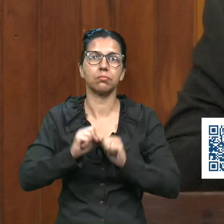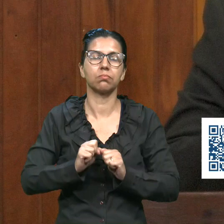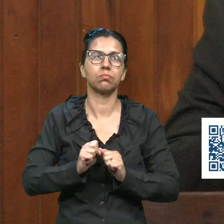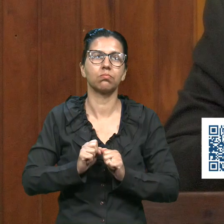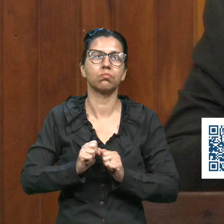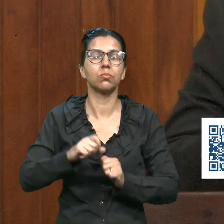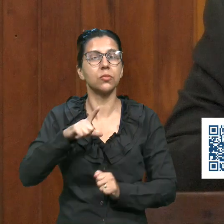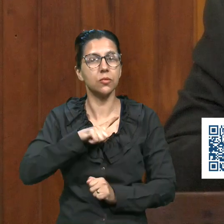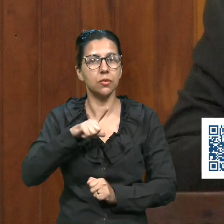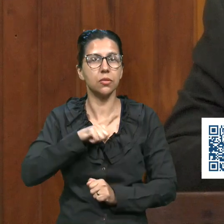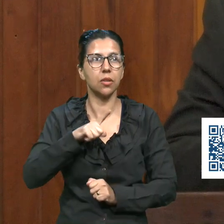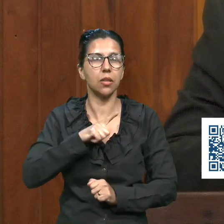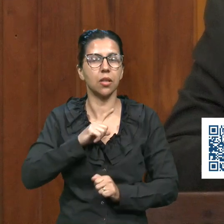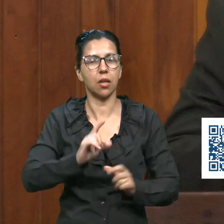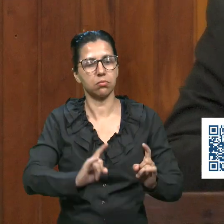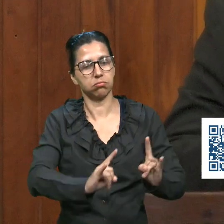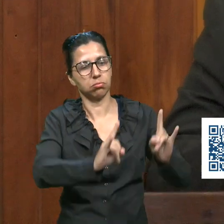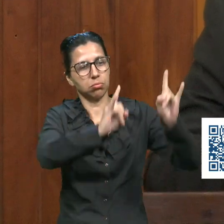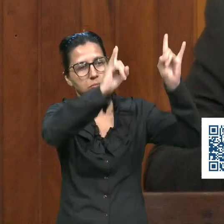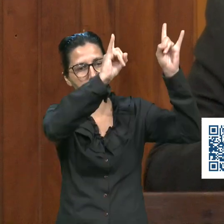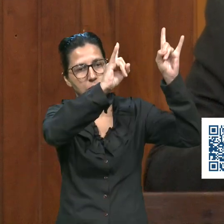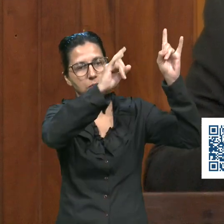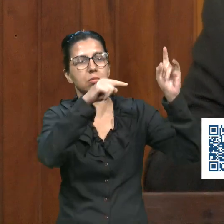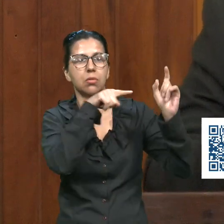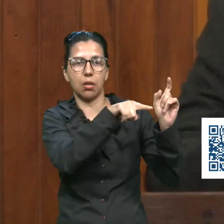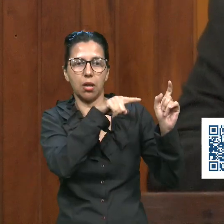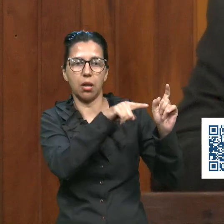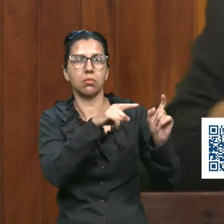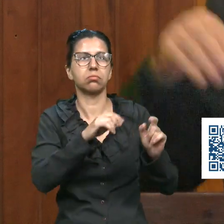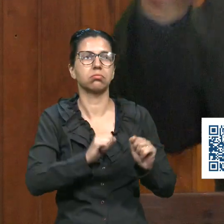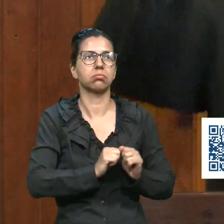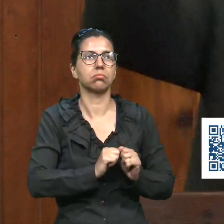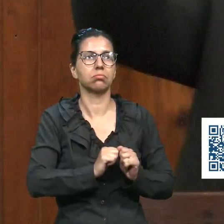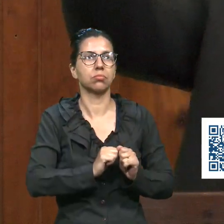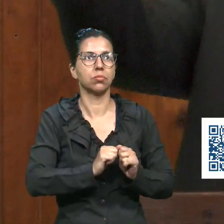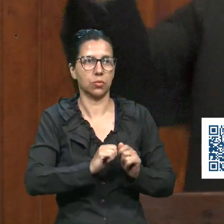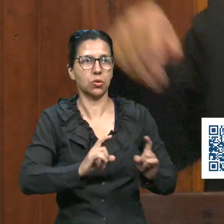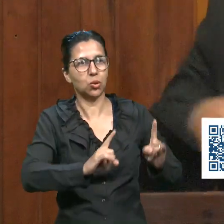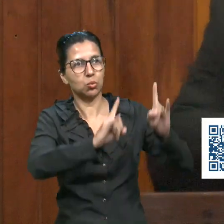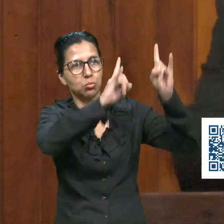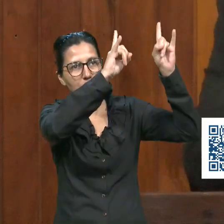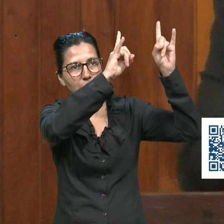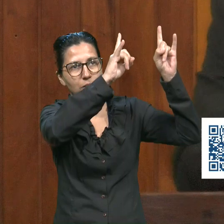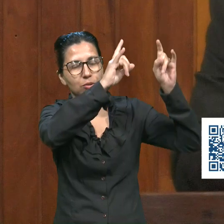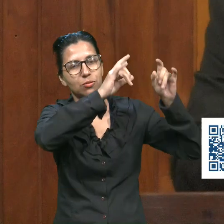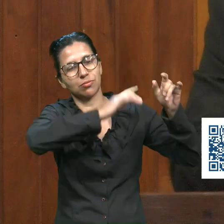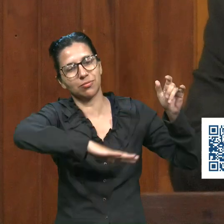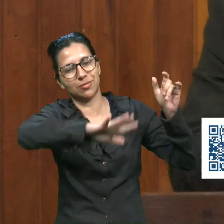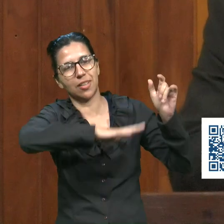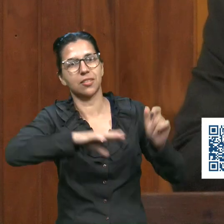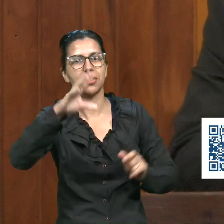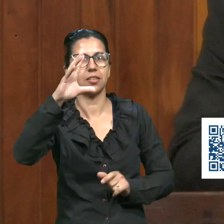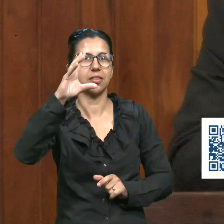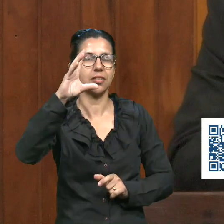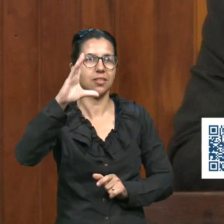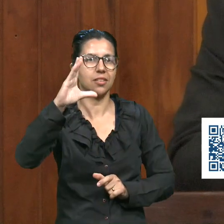latente que nós temos em relação ao conjunto habitacional Paulo Lúcio Nogueira, né? O nosso, os predinhos CDHU.